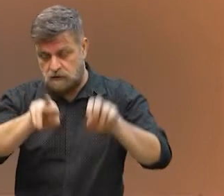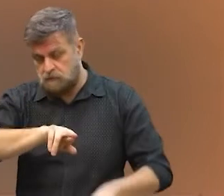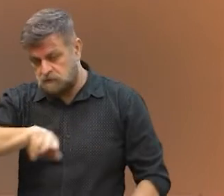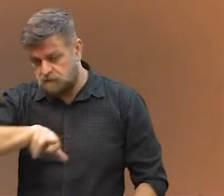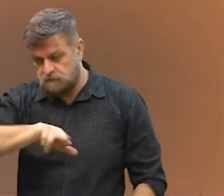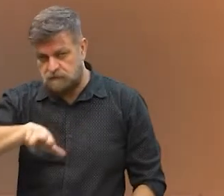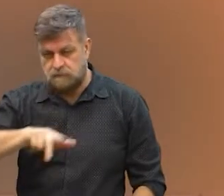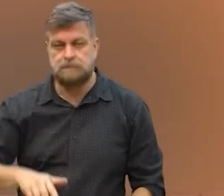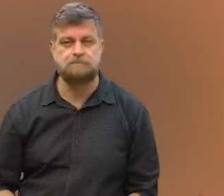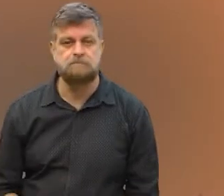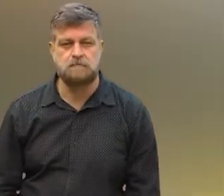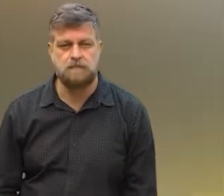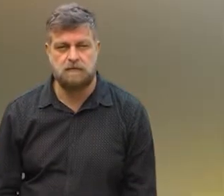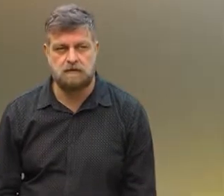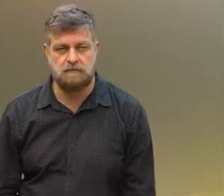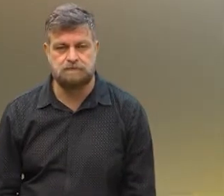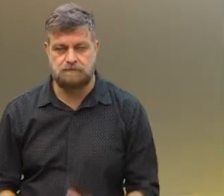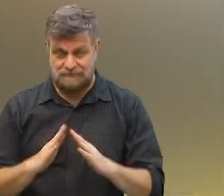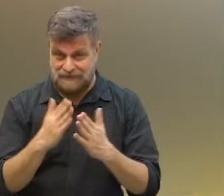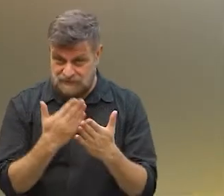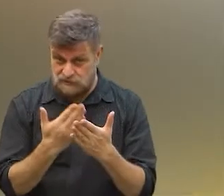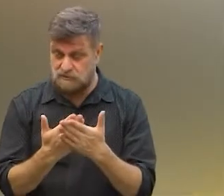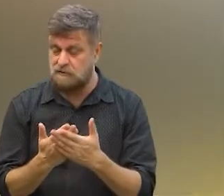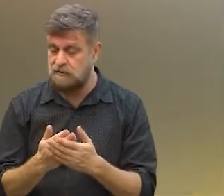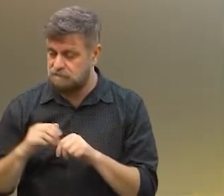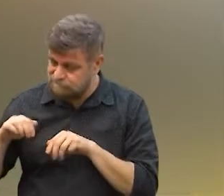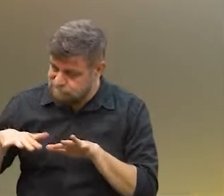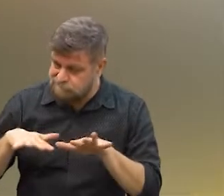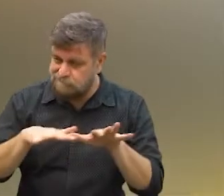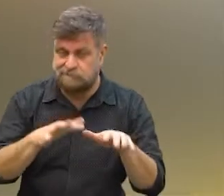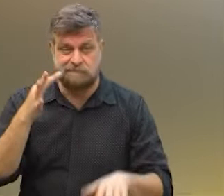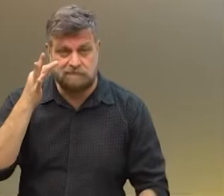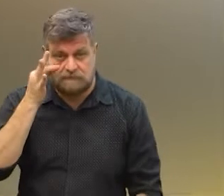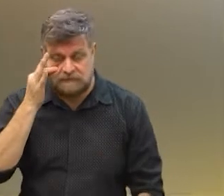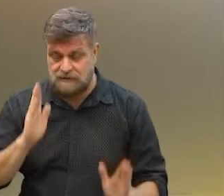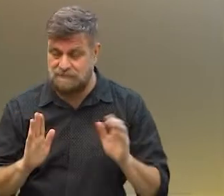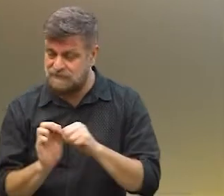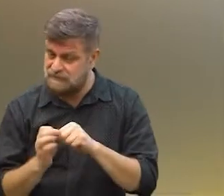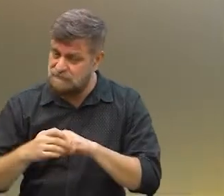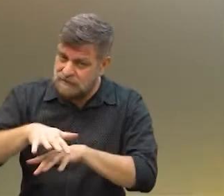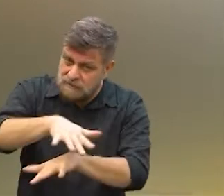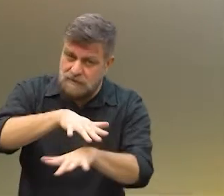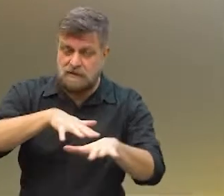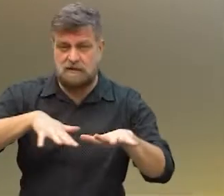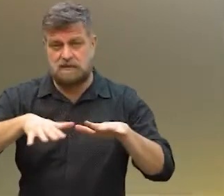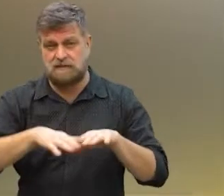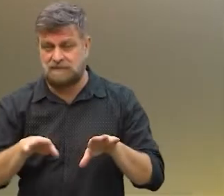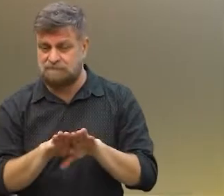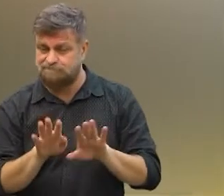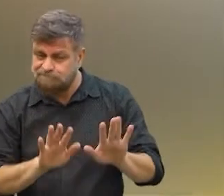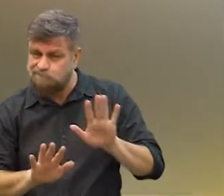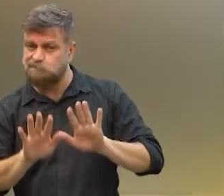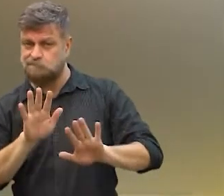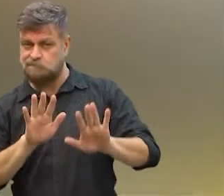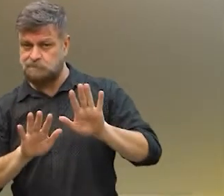foram discutidos durante a reunião. O retorno às aulas, ainda nesse contexto de pandemia, uma situação ainda que exige